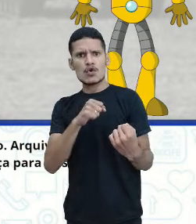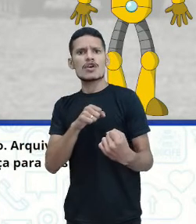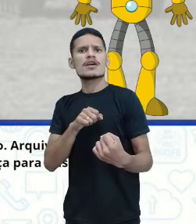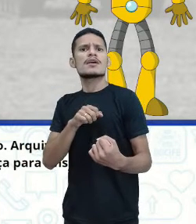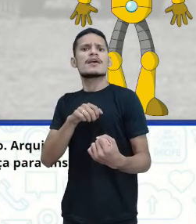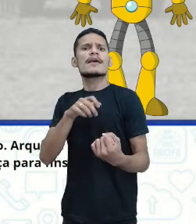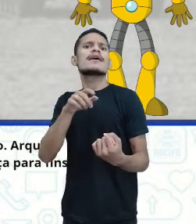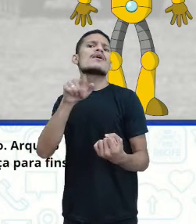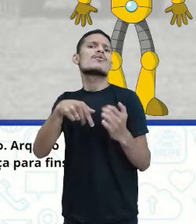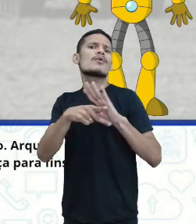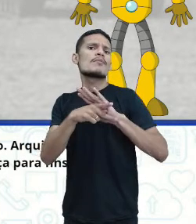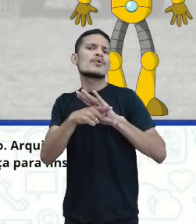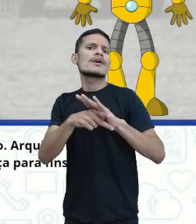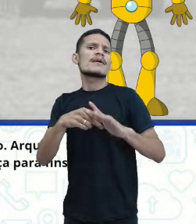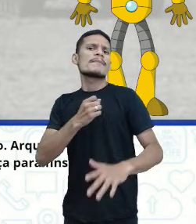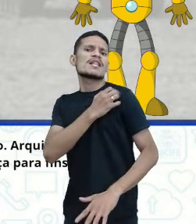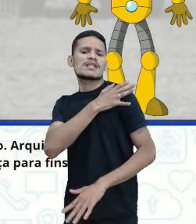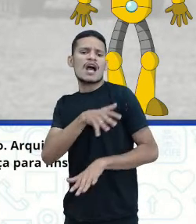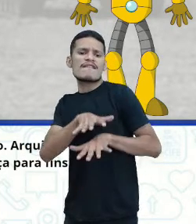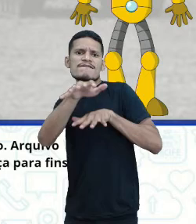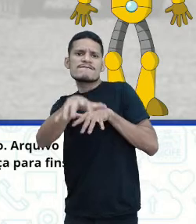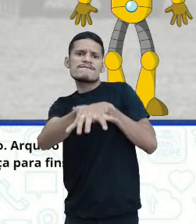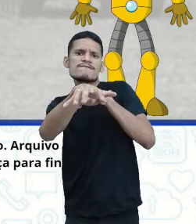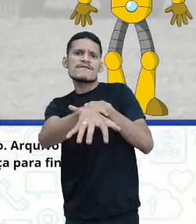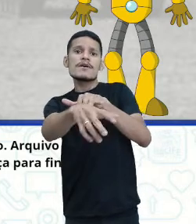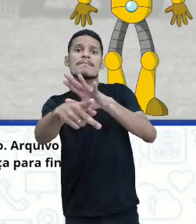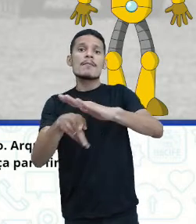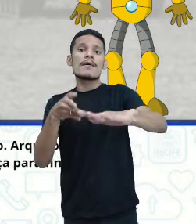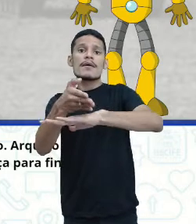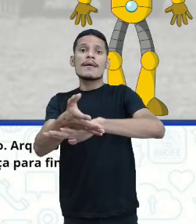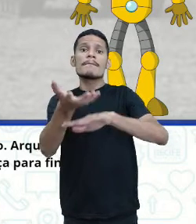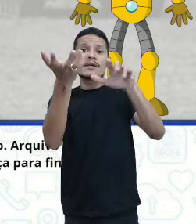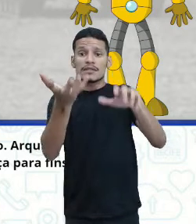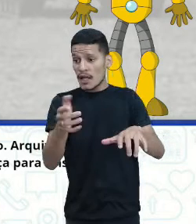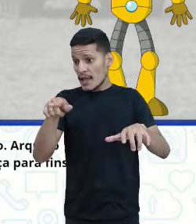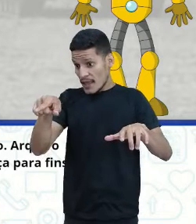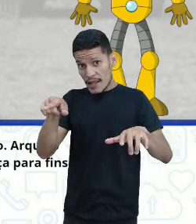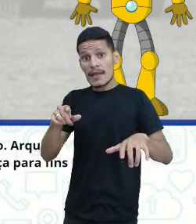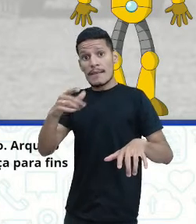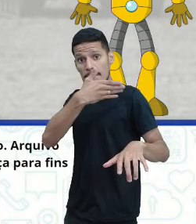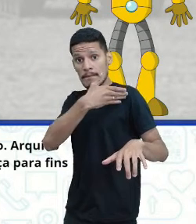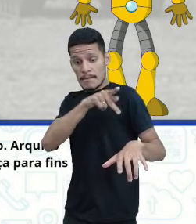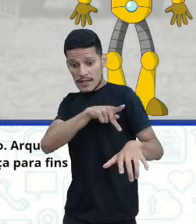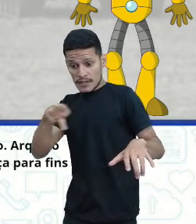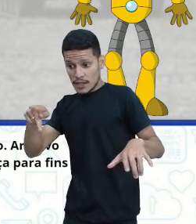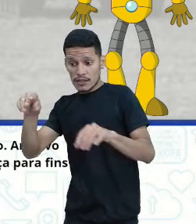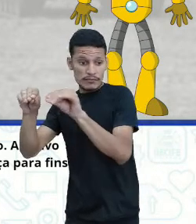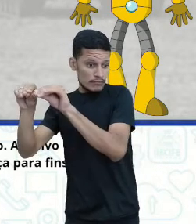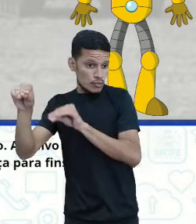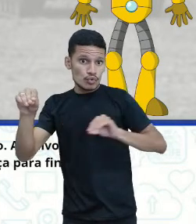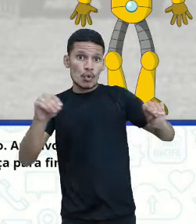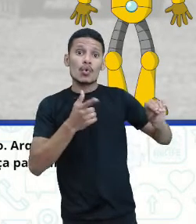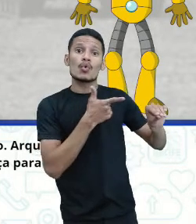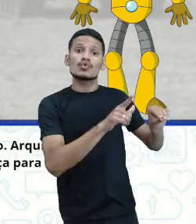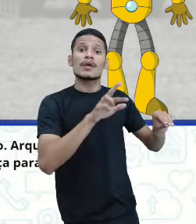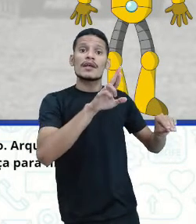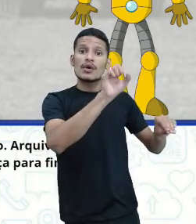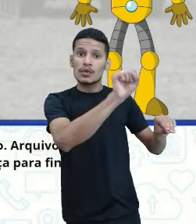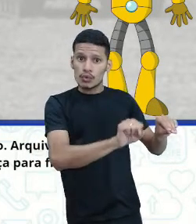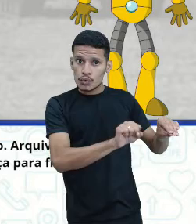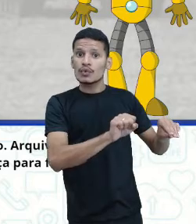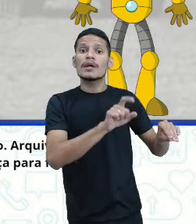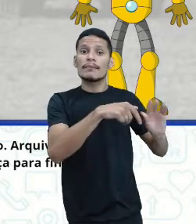para Brasília, e o presidente João Goulart ele se deslocou para o Rio Grande do Sul, onde, né, O cunhado dele era o Brizola,